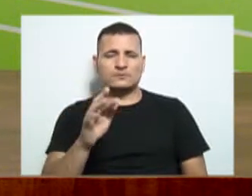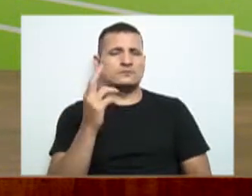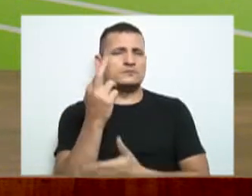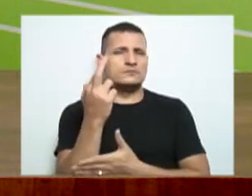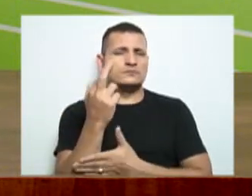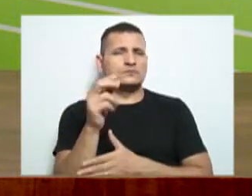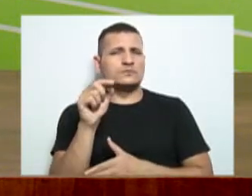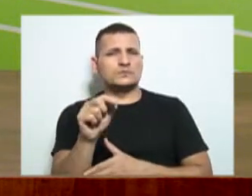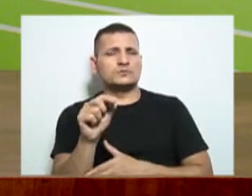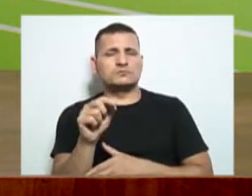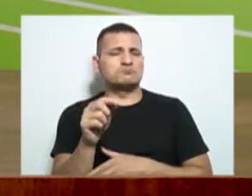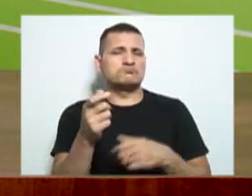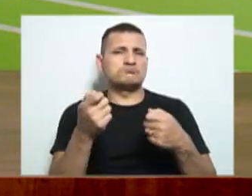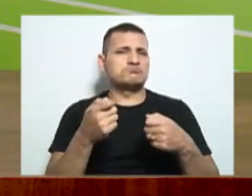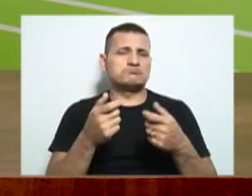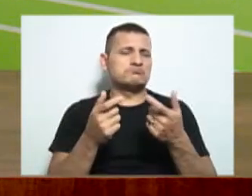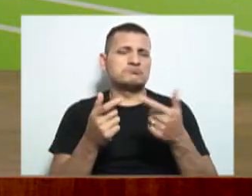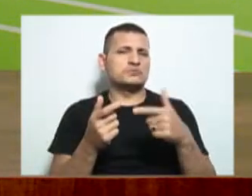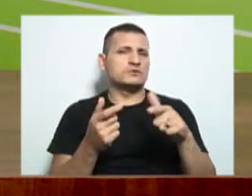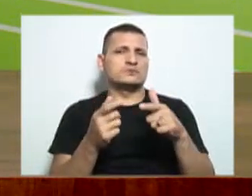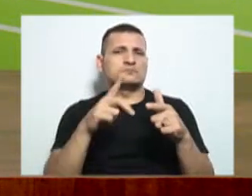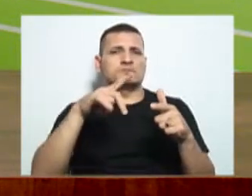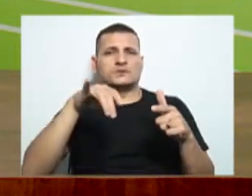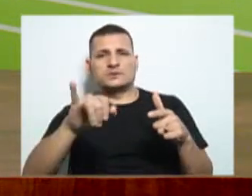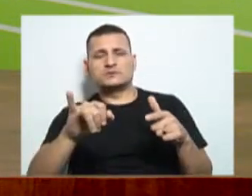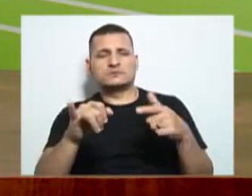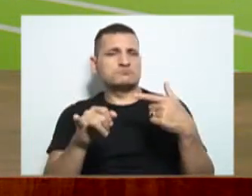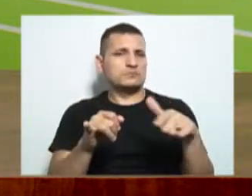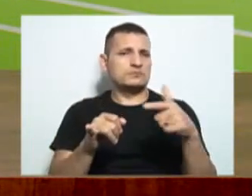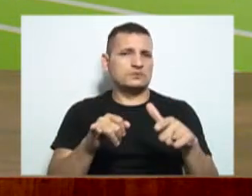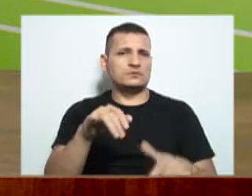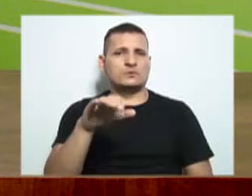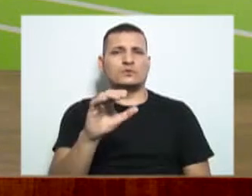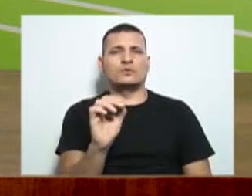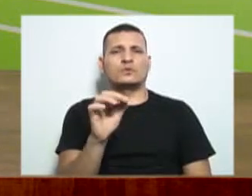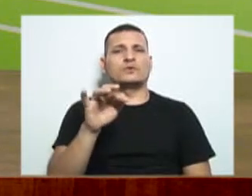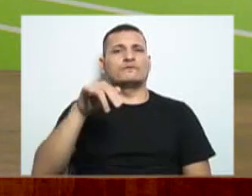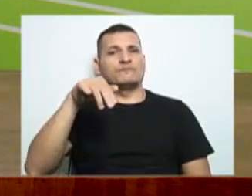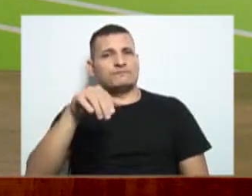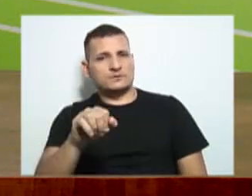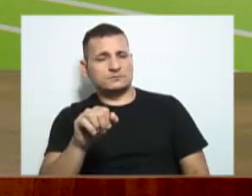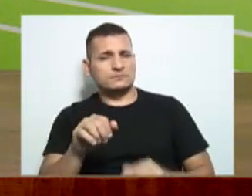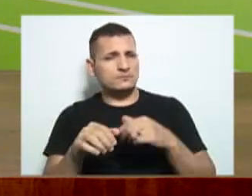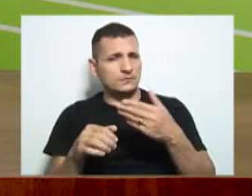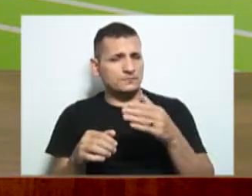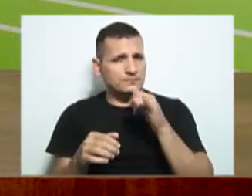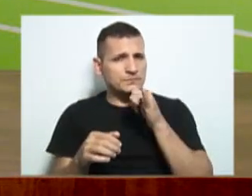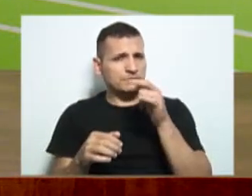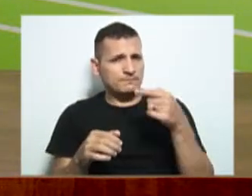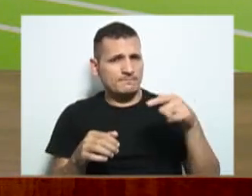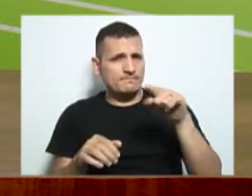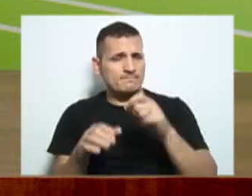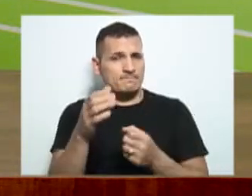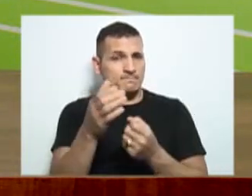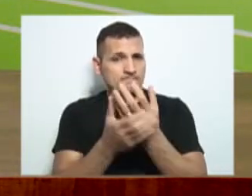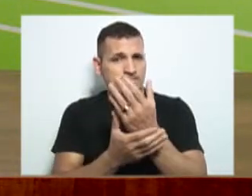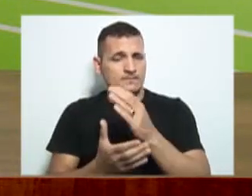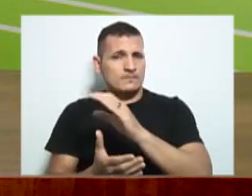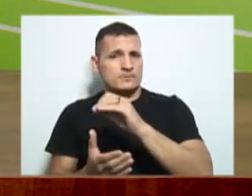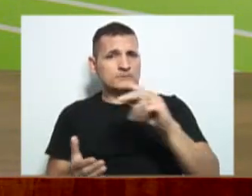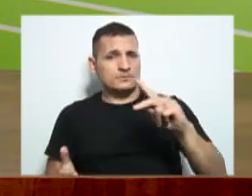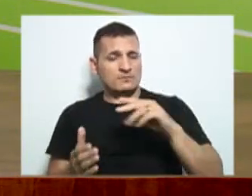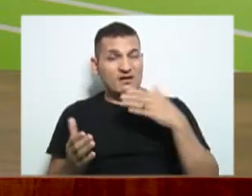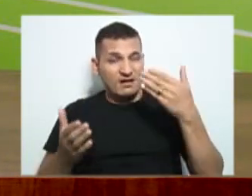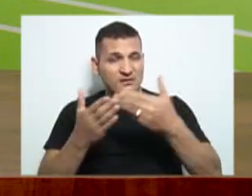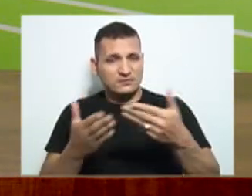que não incide PIS e COFINS. Então, até o momento, quando vocês forem constituir uma cooperativa, até o